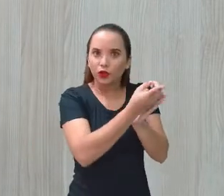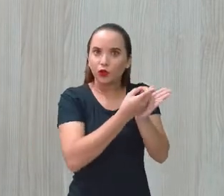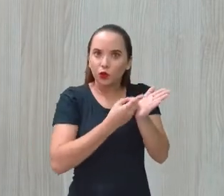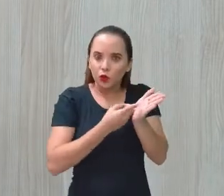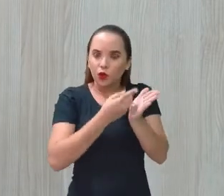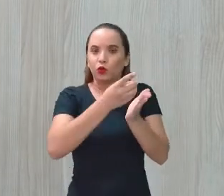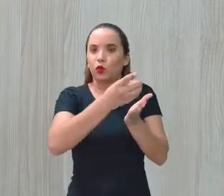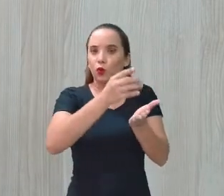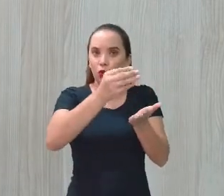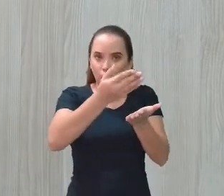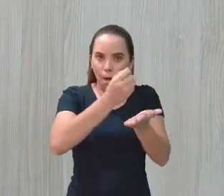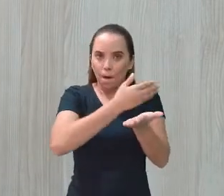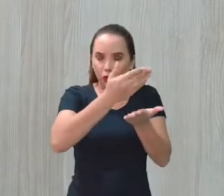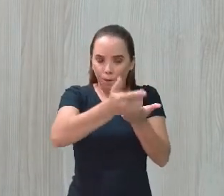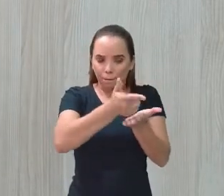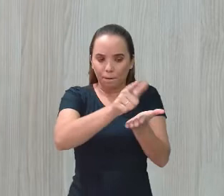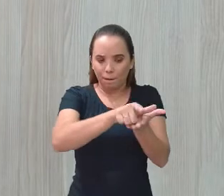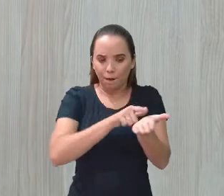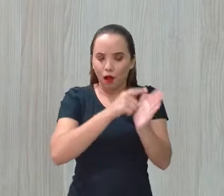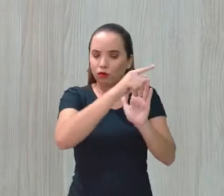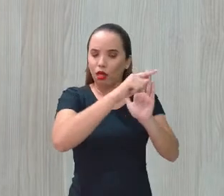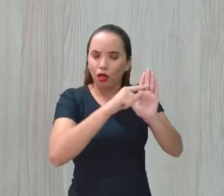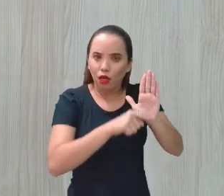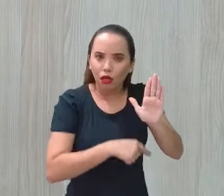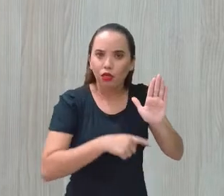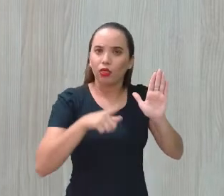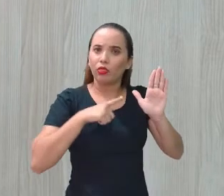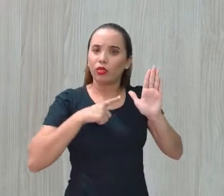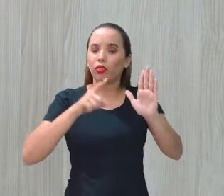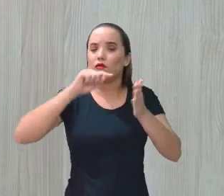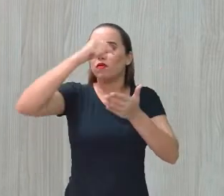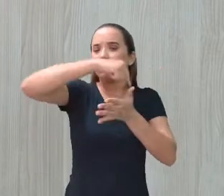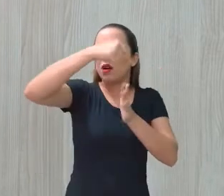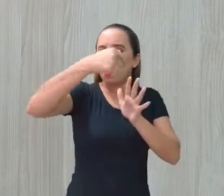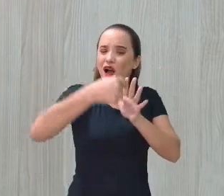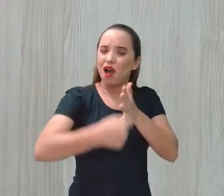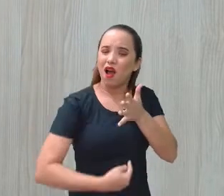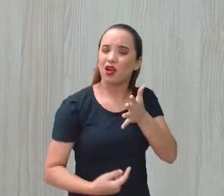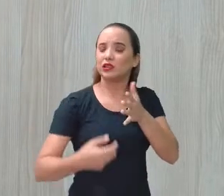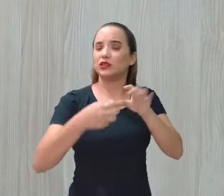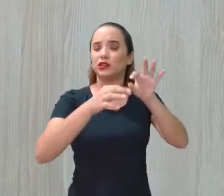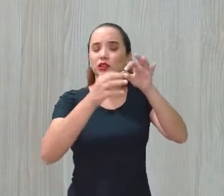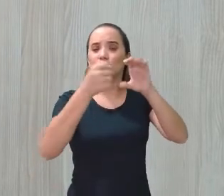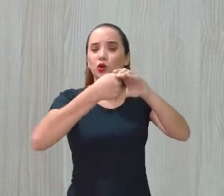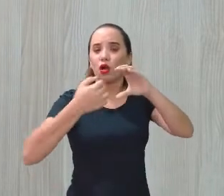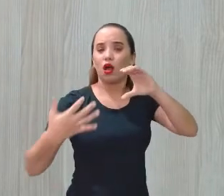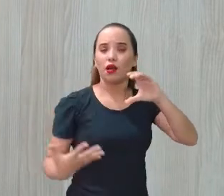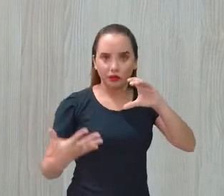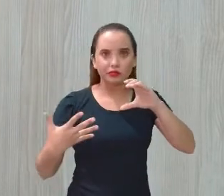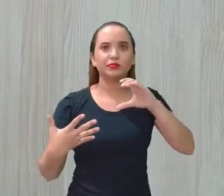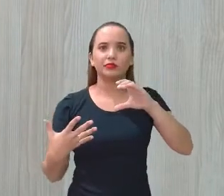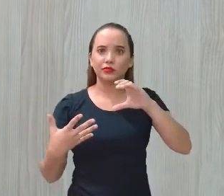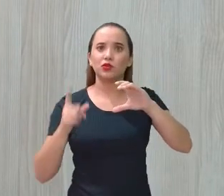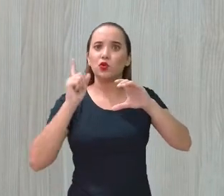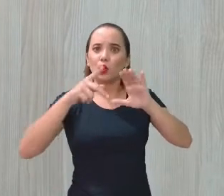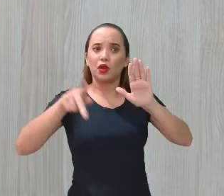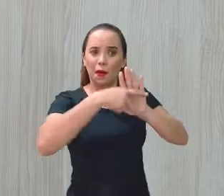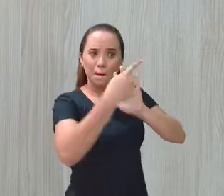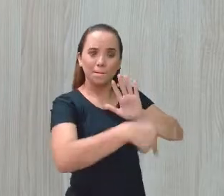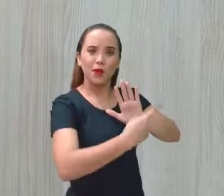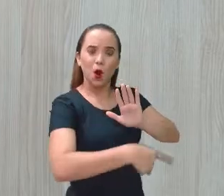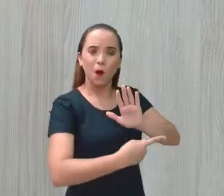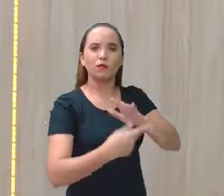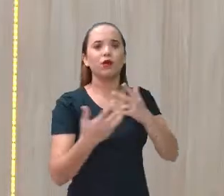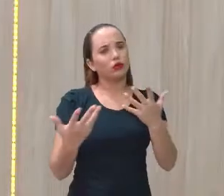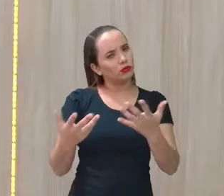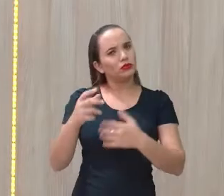série de características que formam o gênero tal como ele é. Então, isso torna esse gênero identificável. Perfeito. A